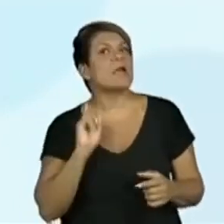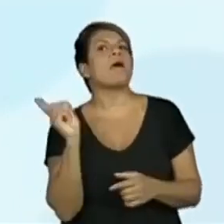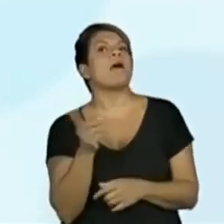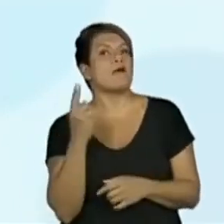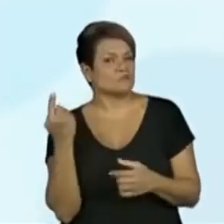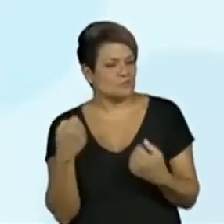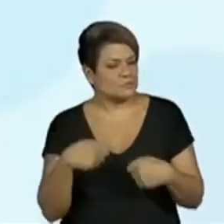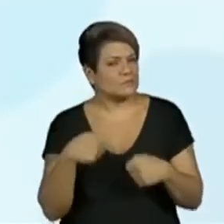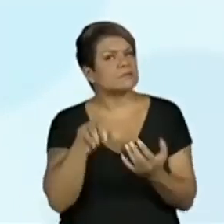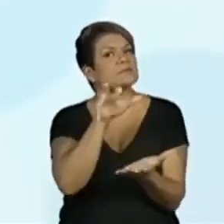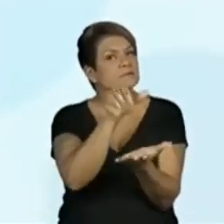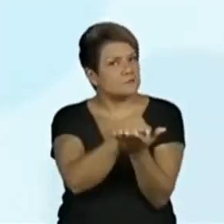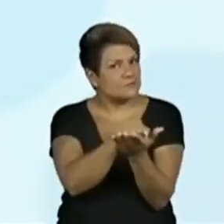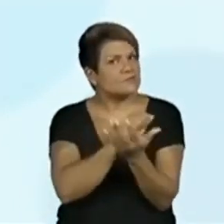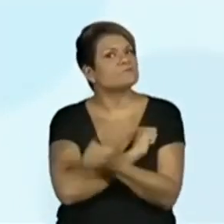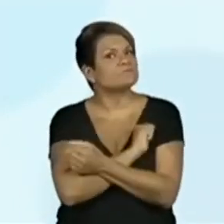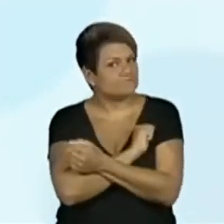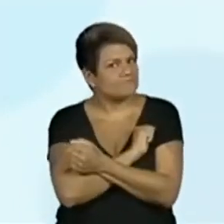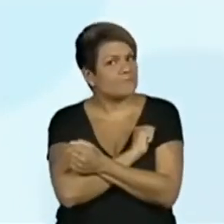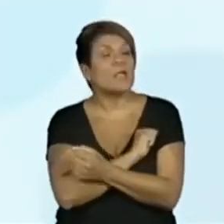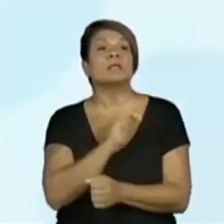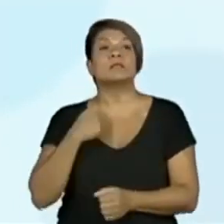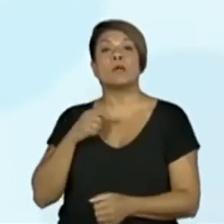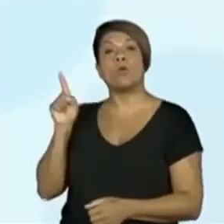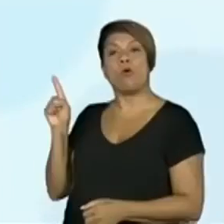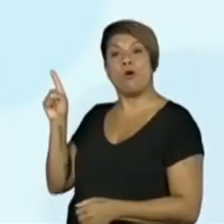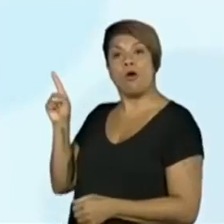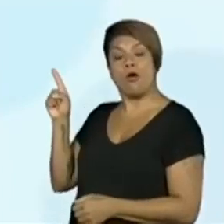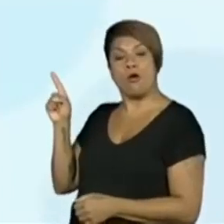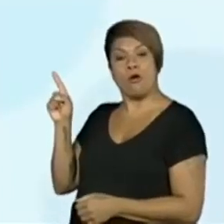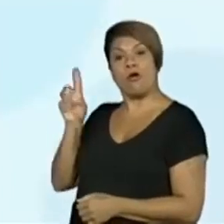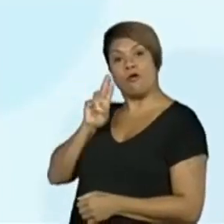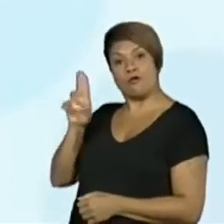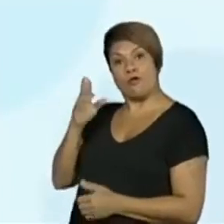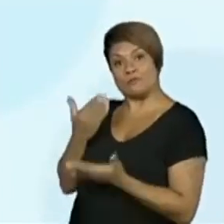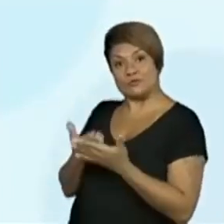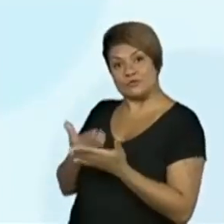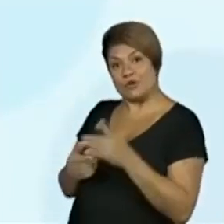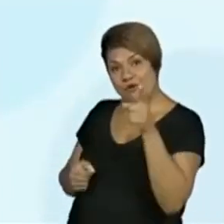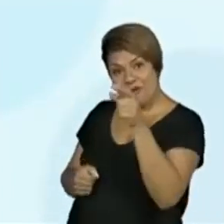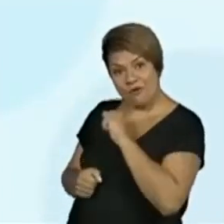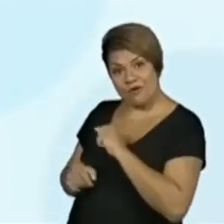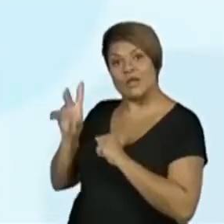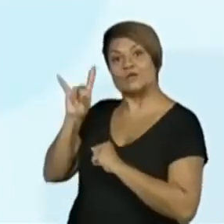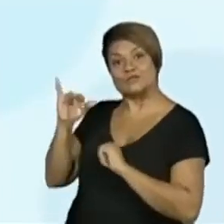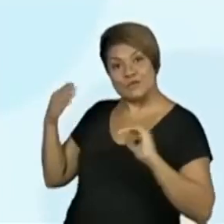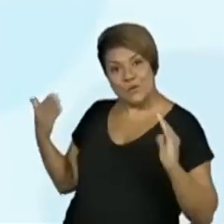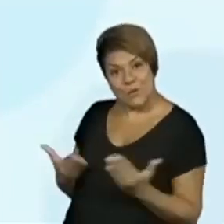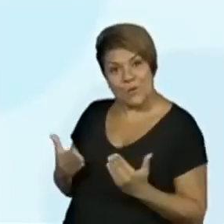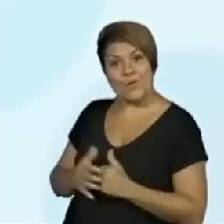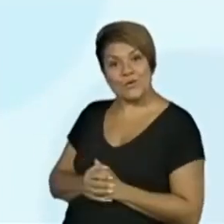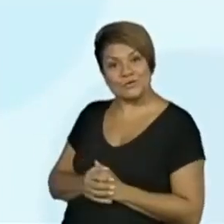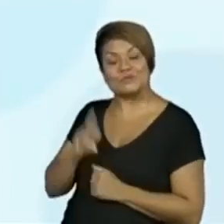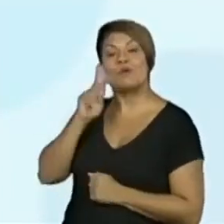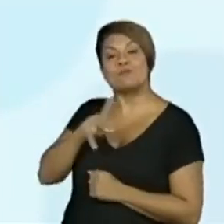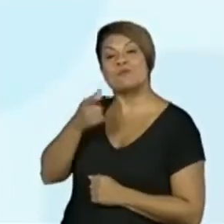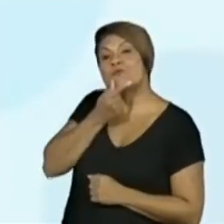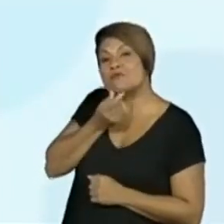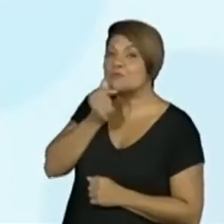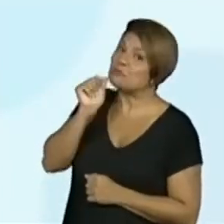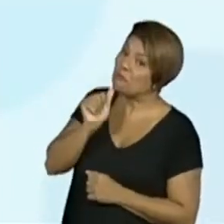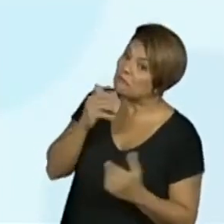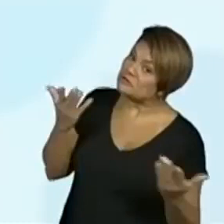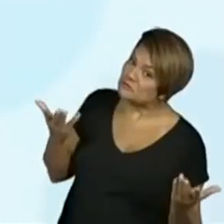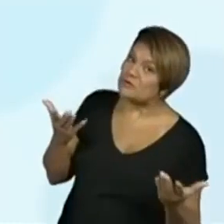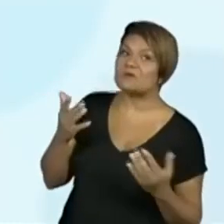precisa fazer o registro não é mesmo o nome da sua escola o dia de hoje o professor EA professora de vocês